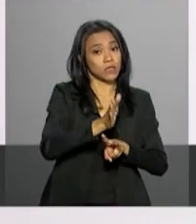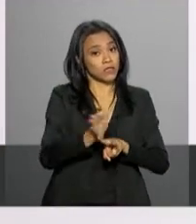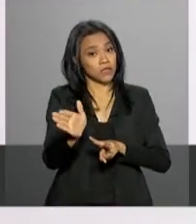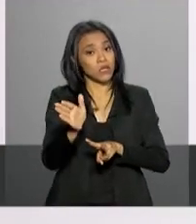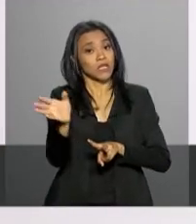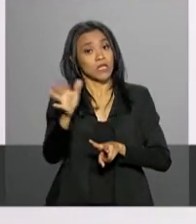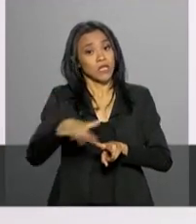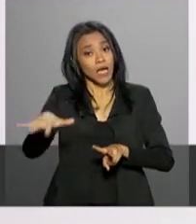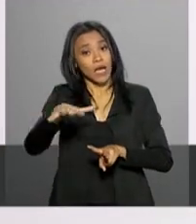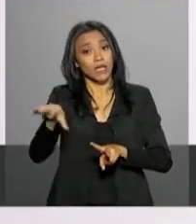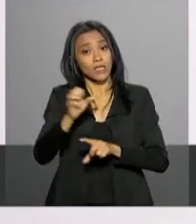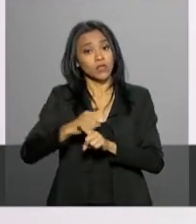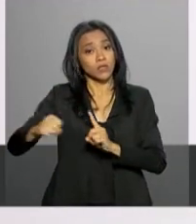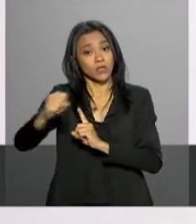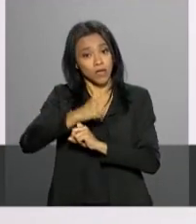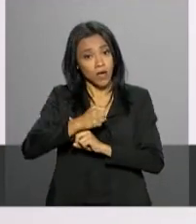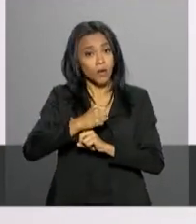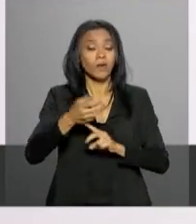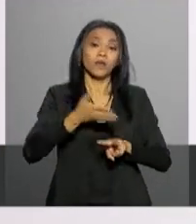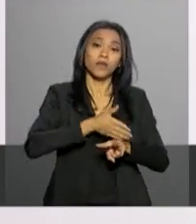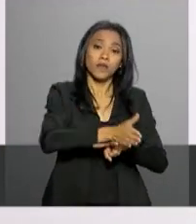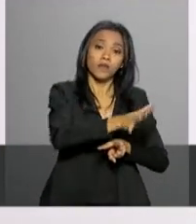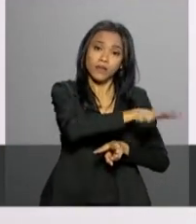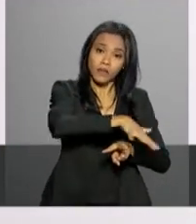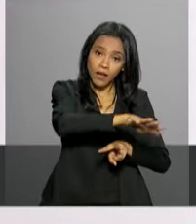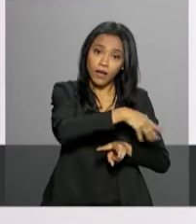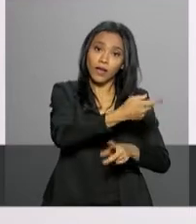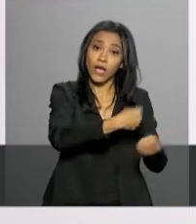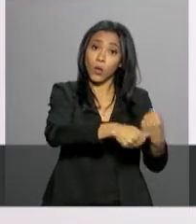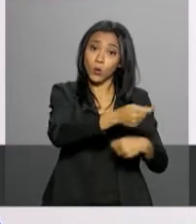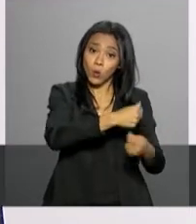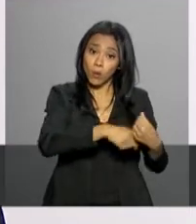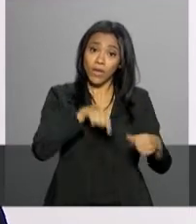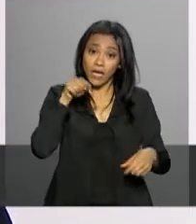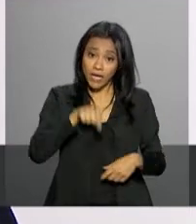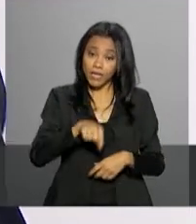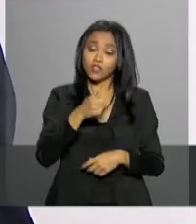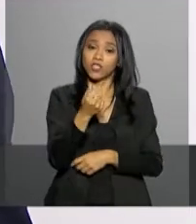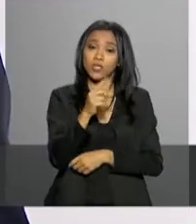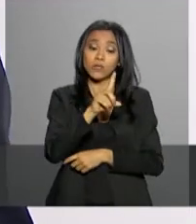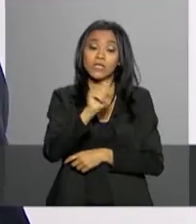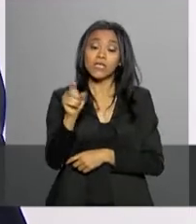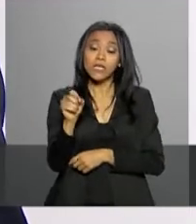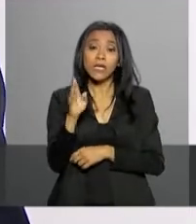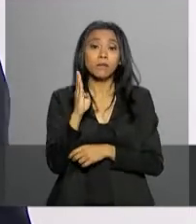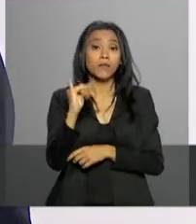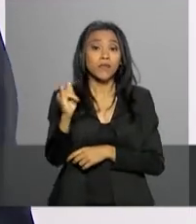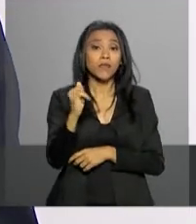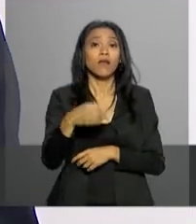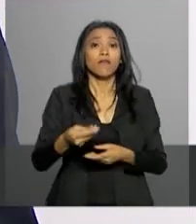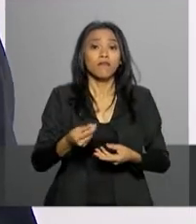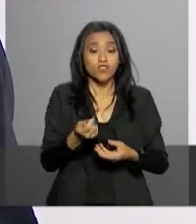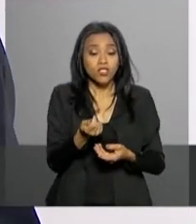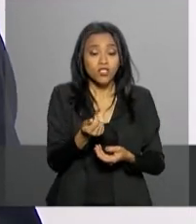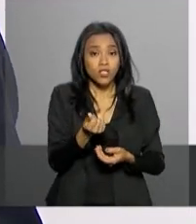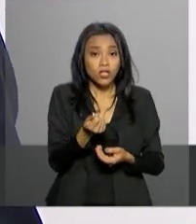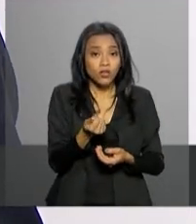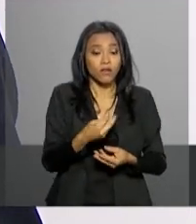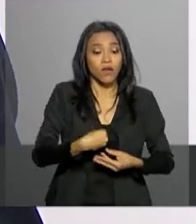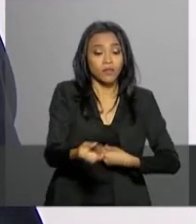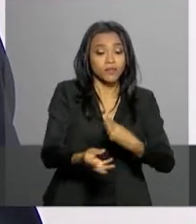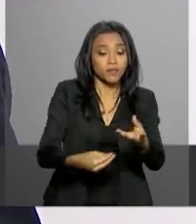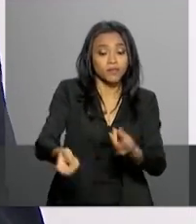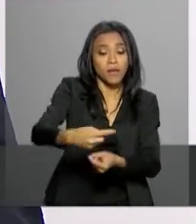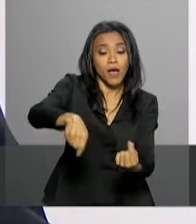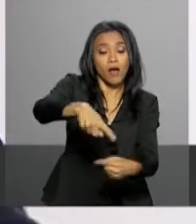os trabalhadores mais uma vertente econômica porque esses 100 bilhões de reais entram na economia brasileira e movimentam a economia brasileira